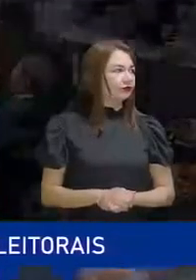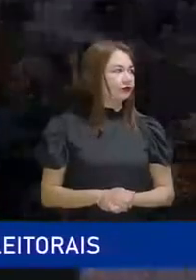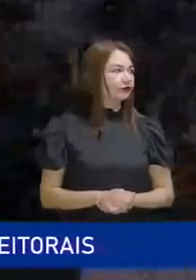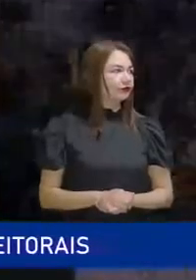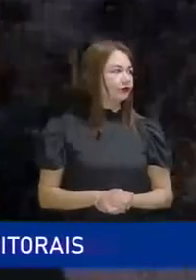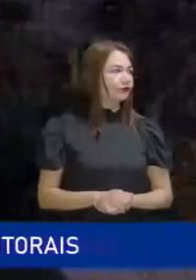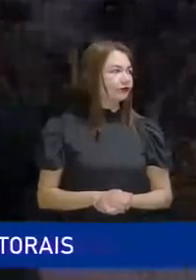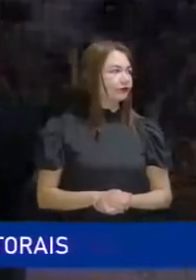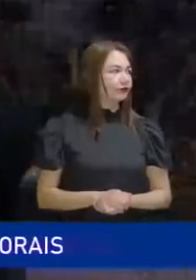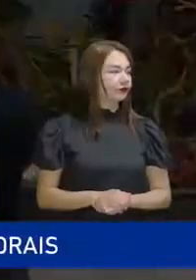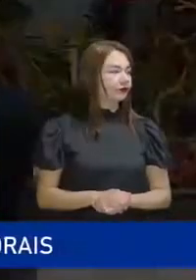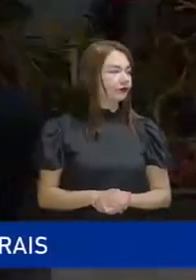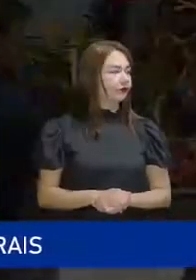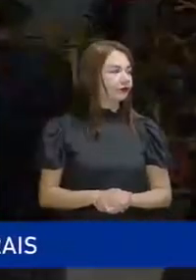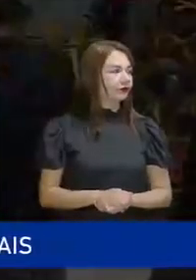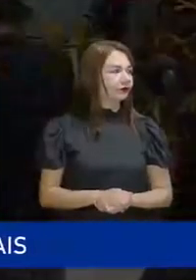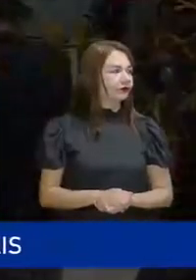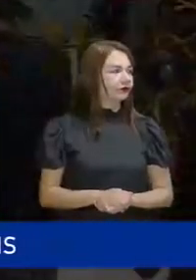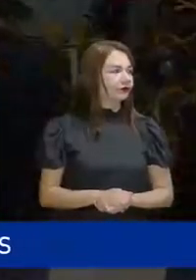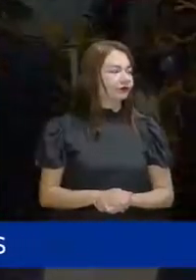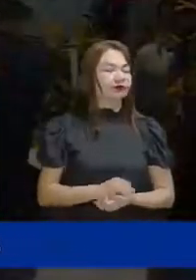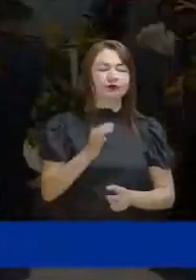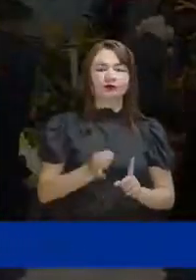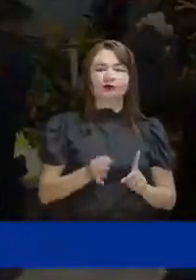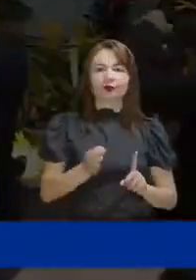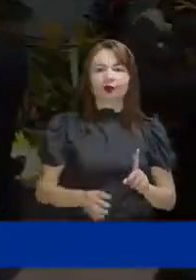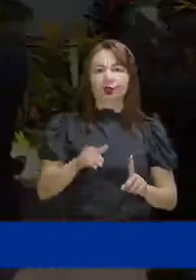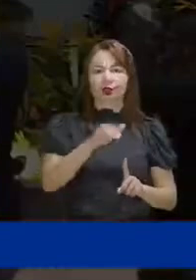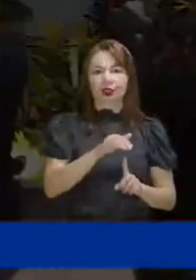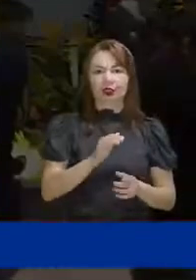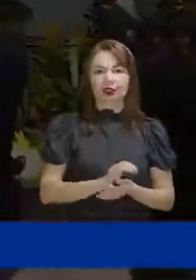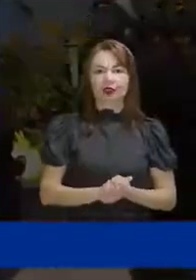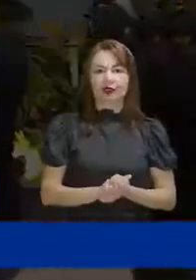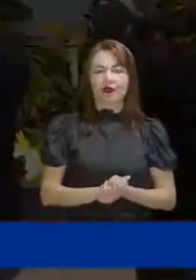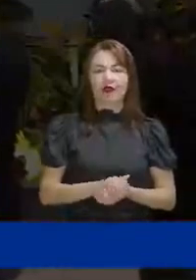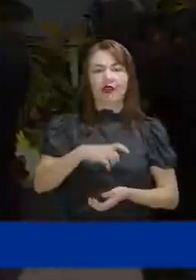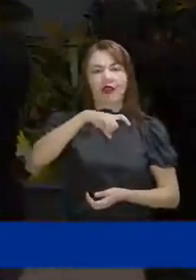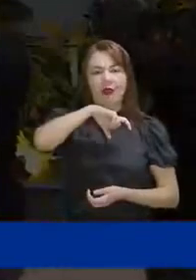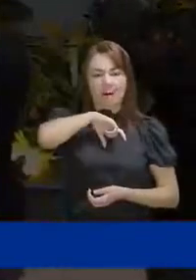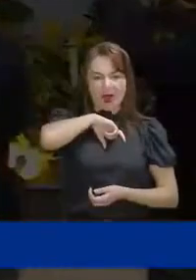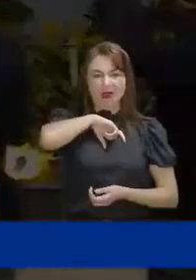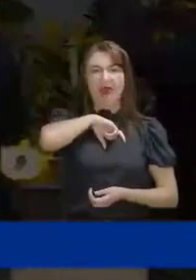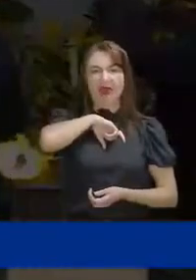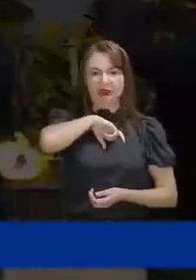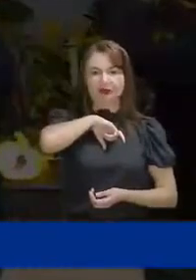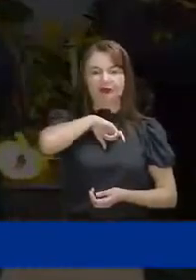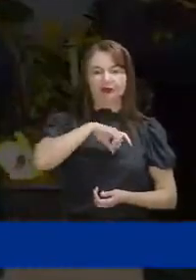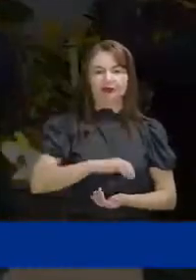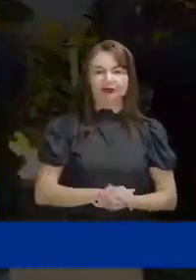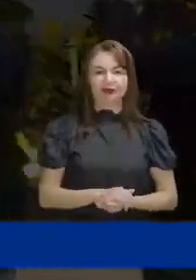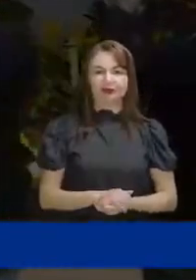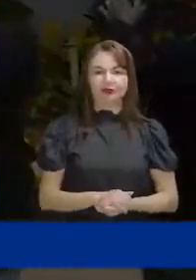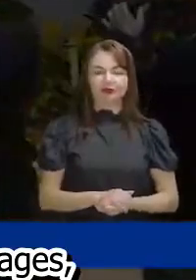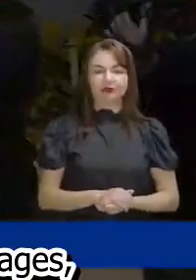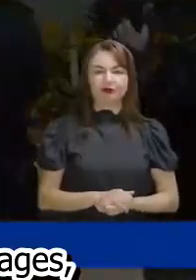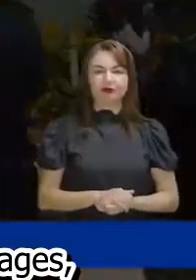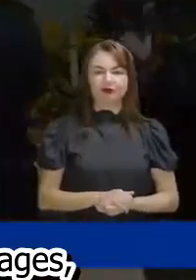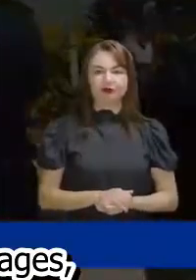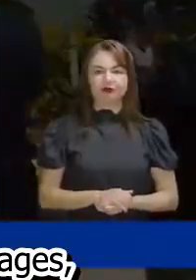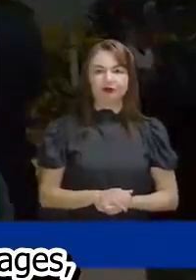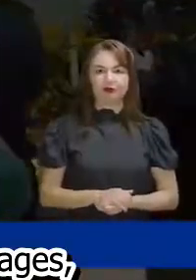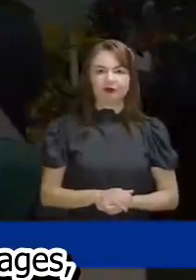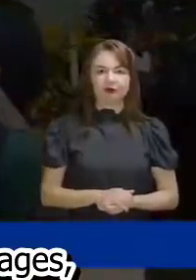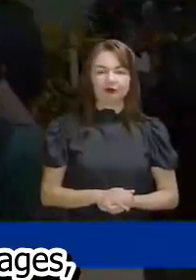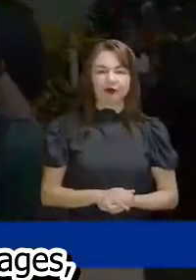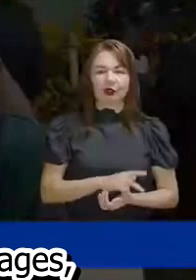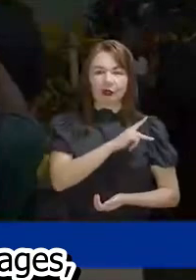Desembargador se dirige ao desembargador. Desembargador Roberval Belinati receberá a medalha das mãos do presidente